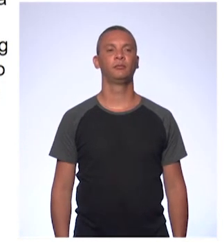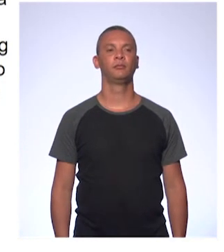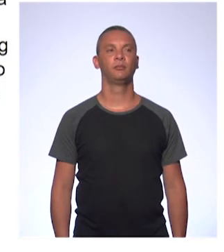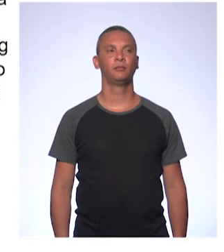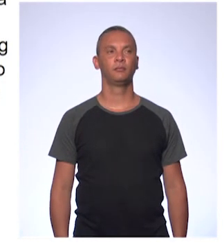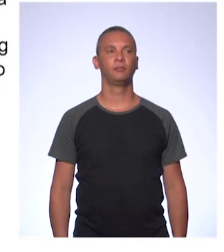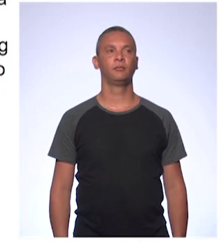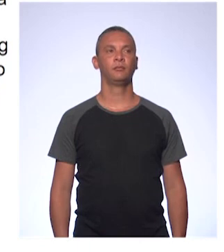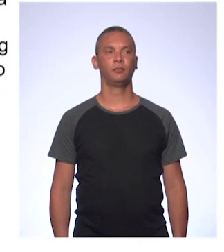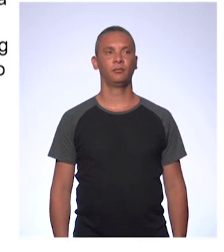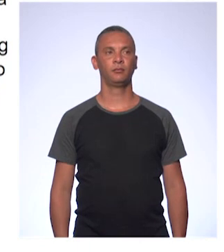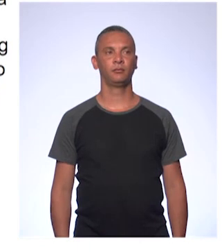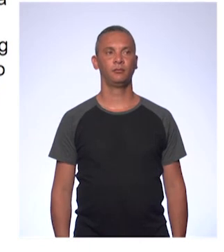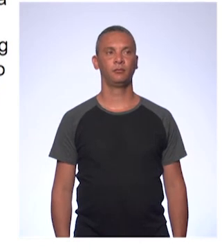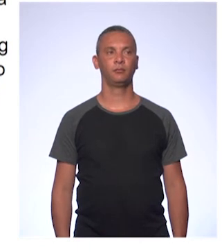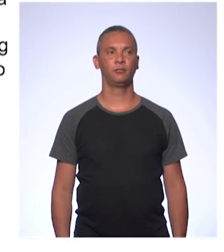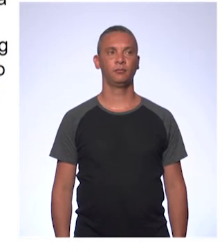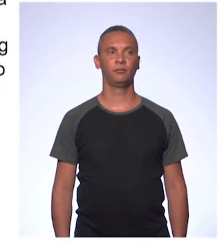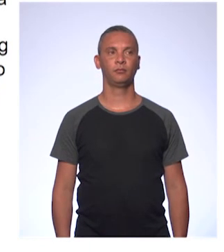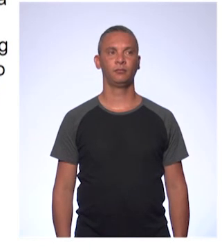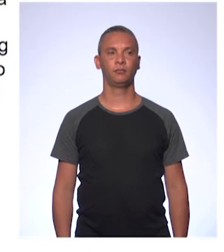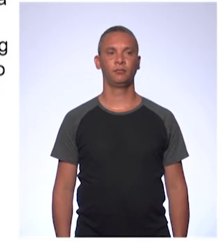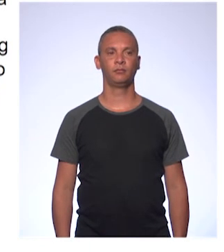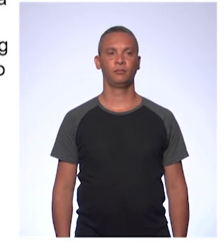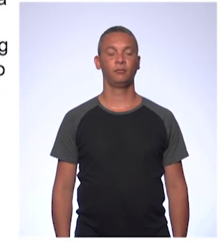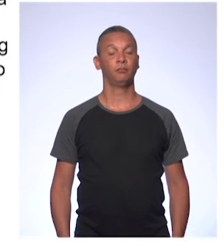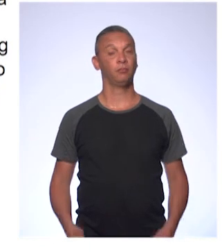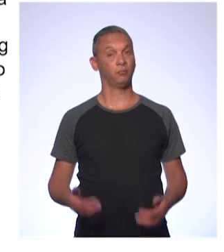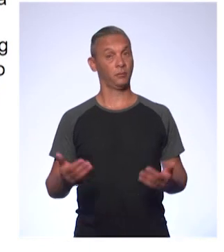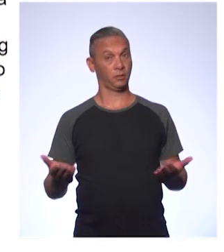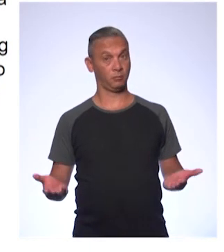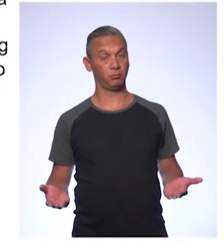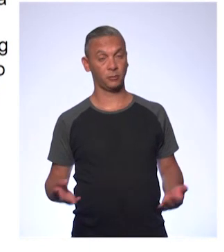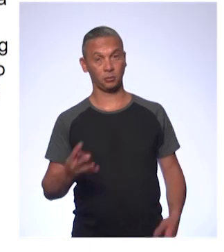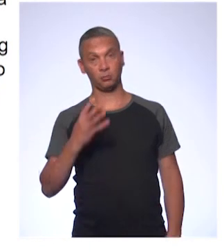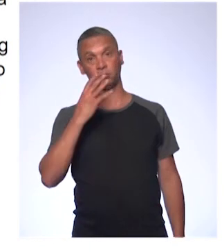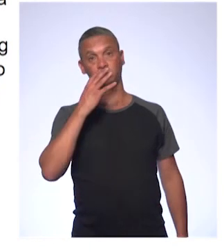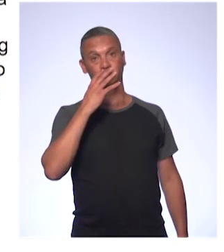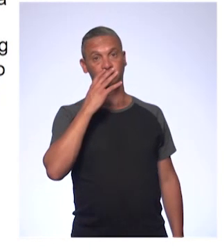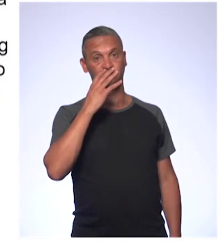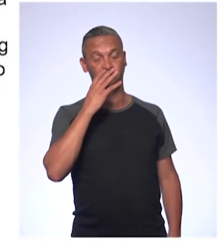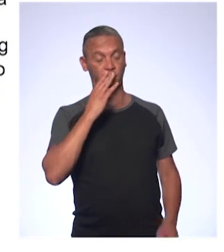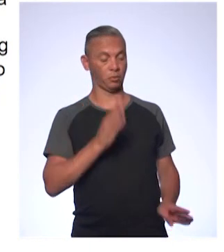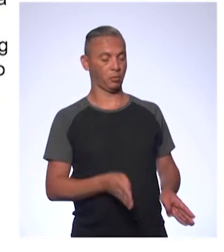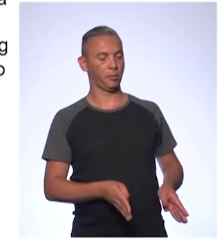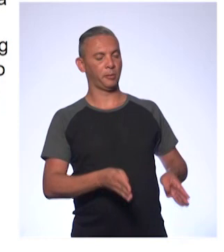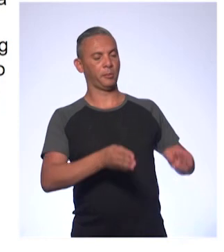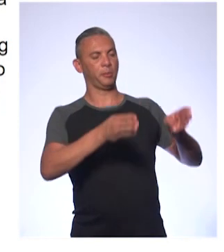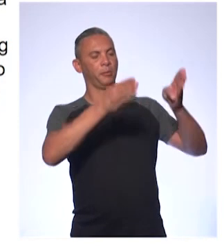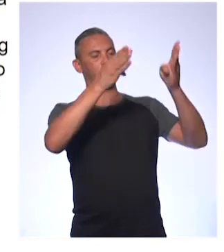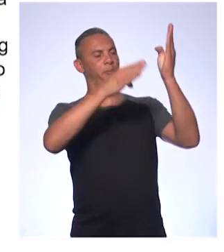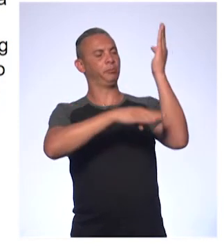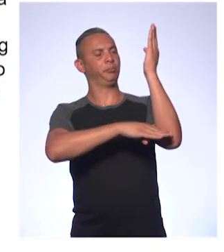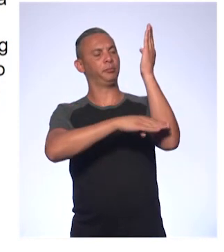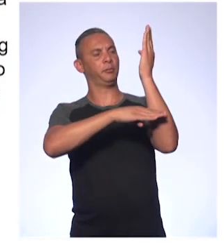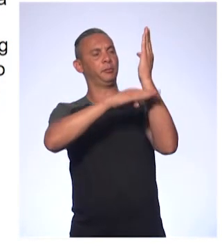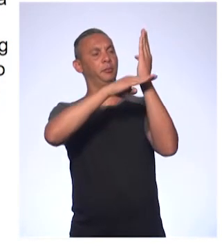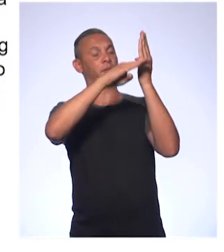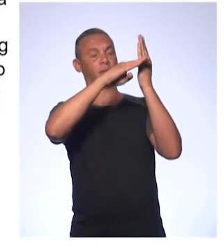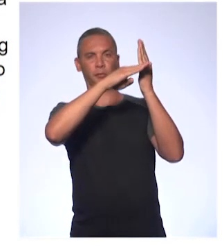em 19 dias, claro. Isto é, um prédio de 57 andares não chama